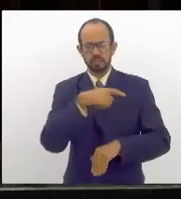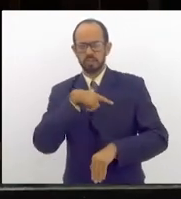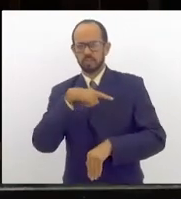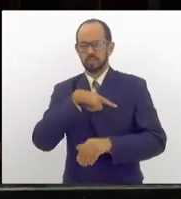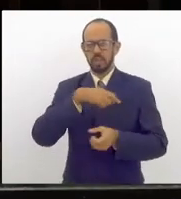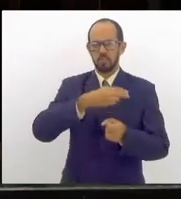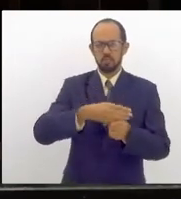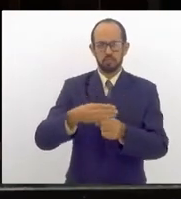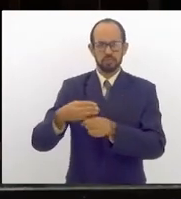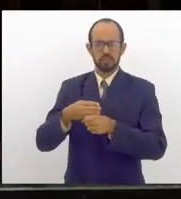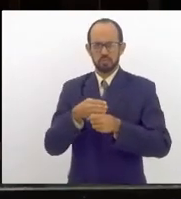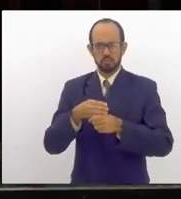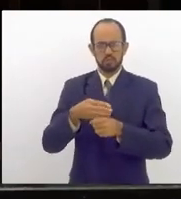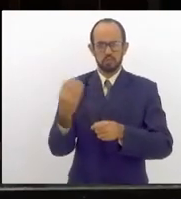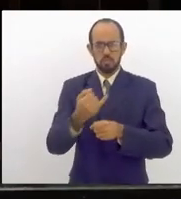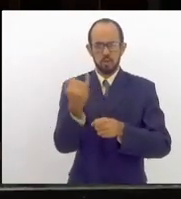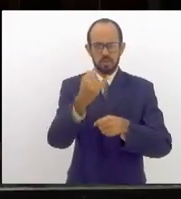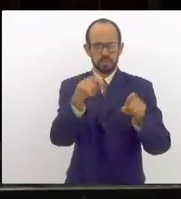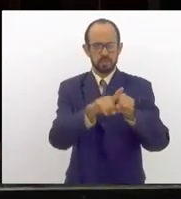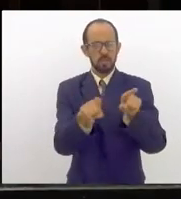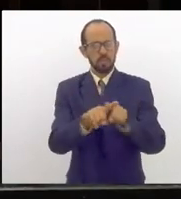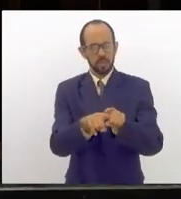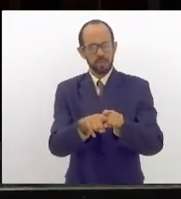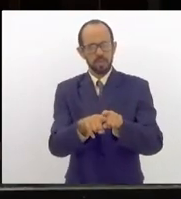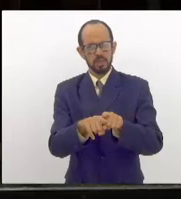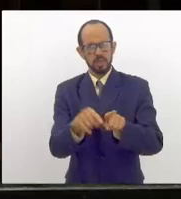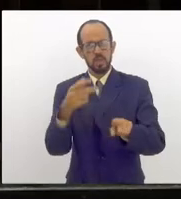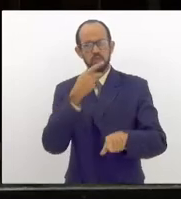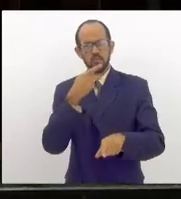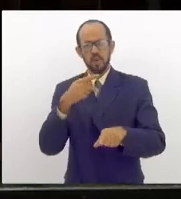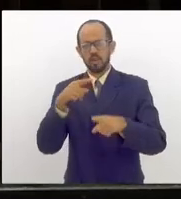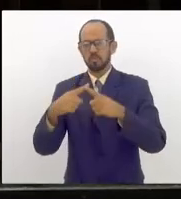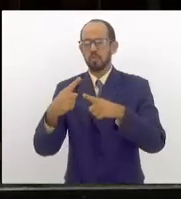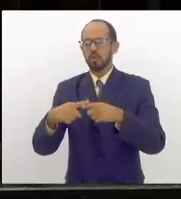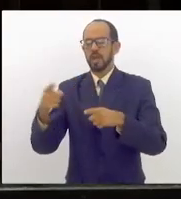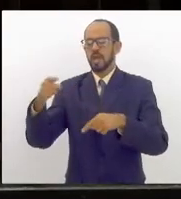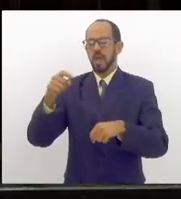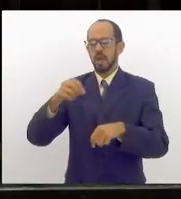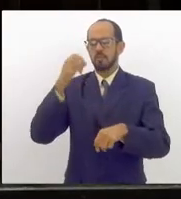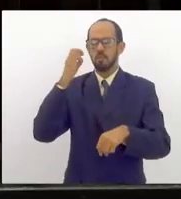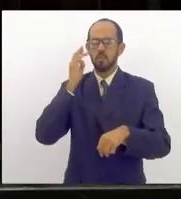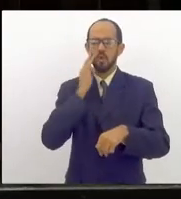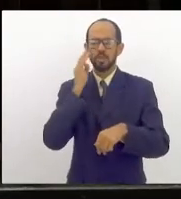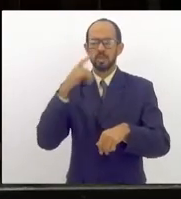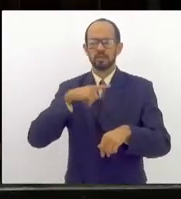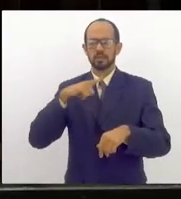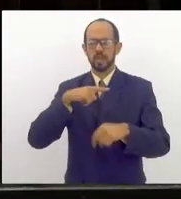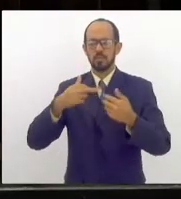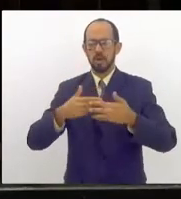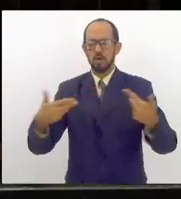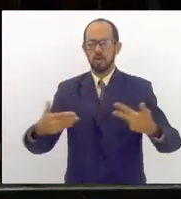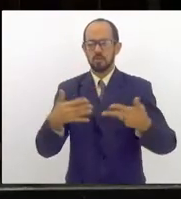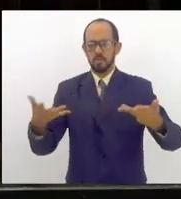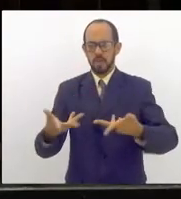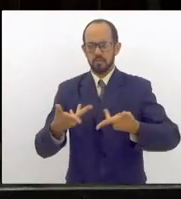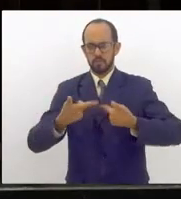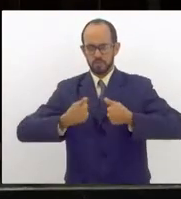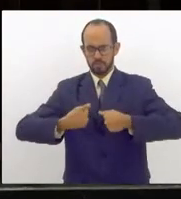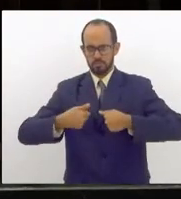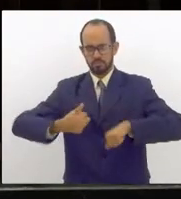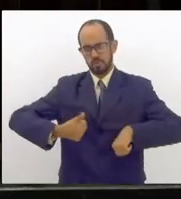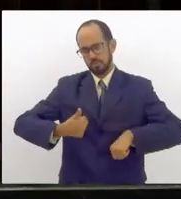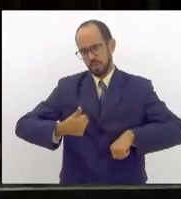municípios importantes eu tô falando isso porque a Mônica ela tem uma coisa que é maravilhosa primeiro de ser